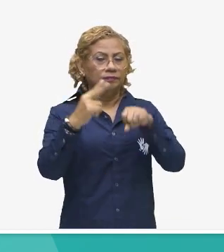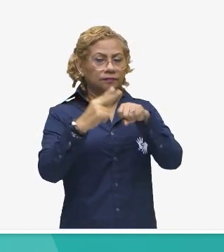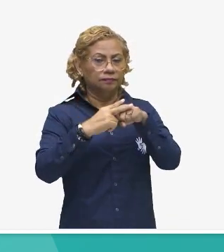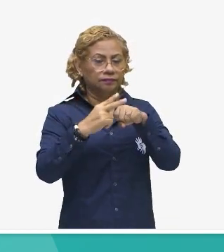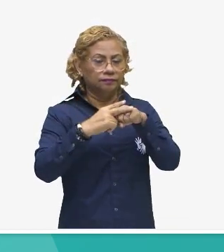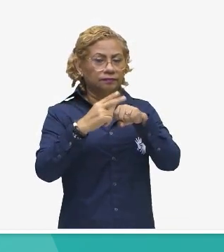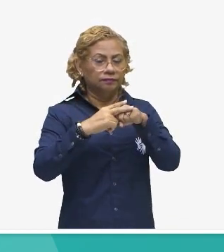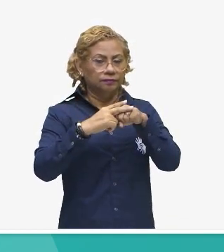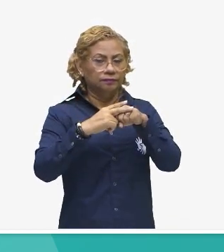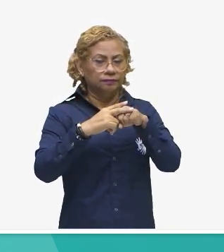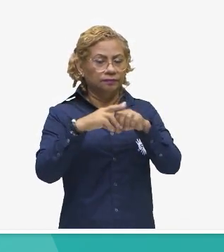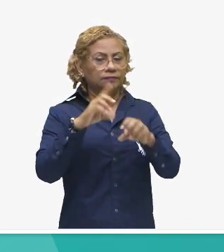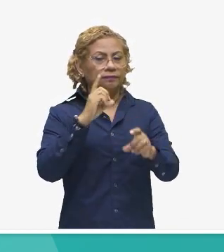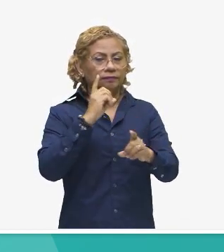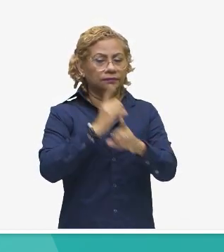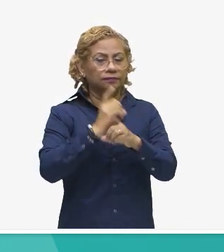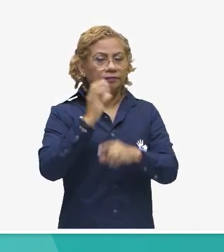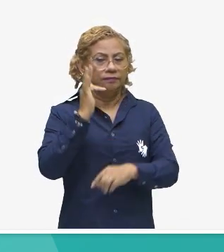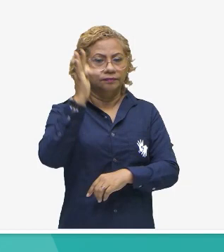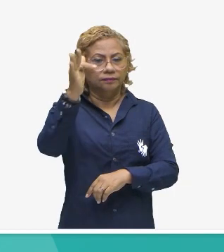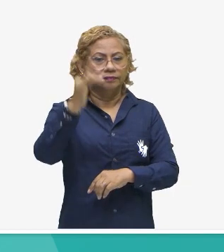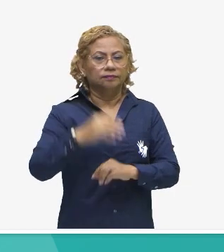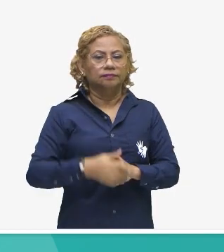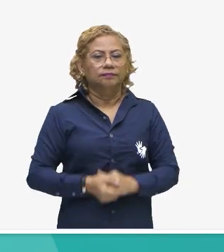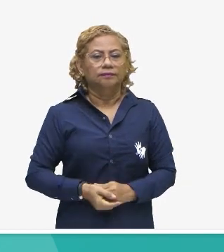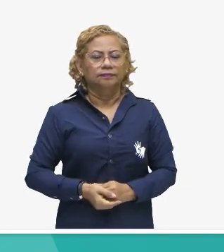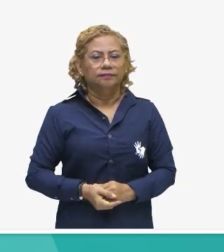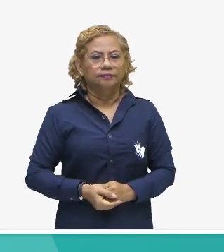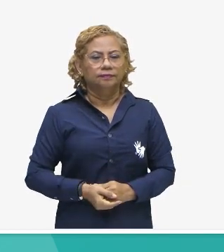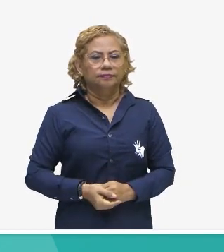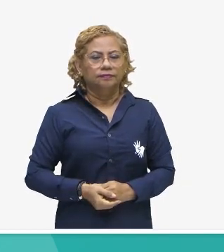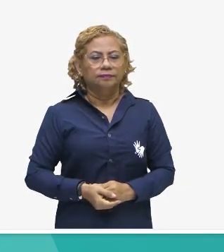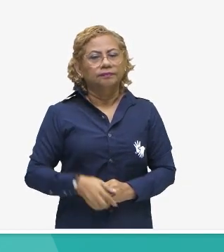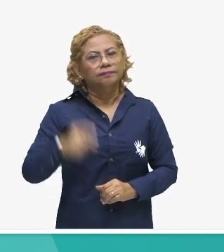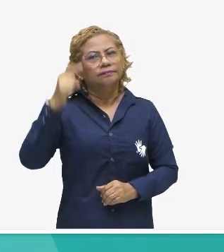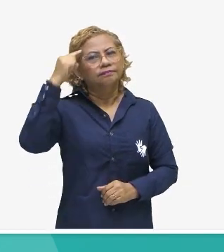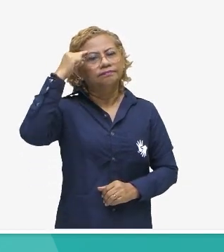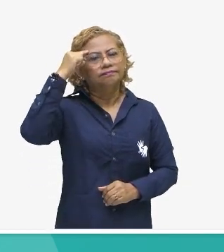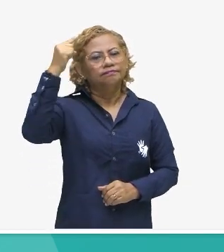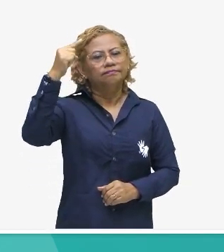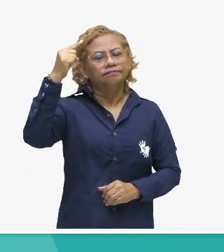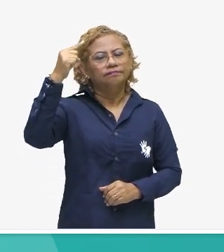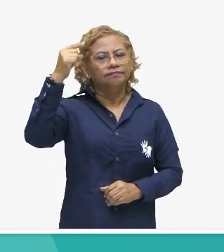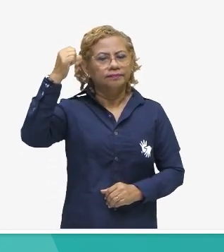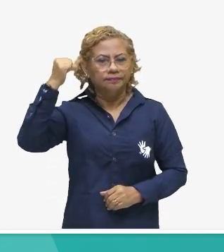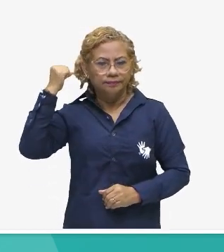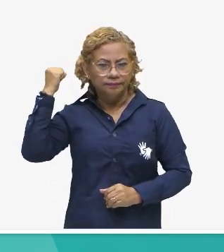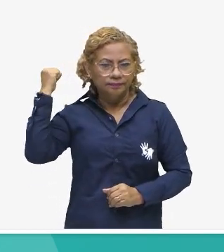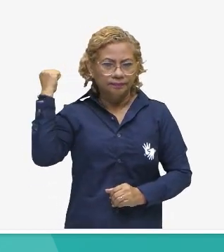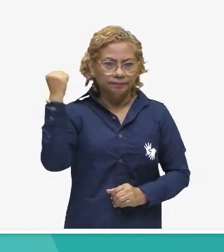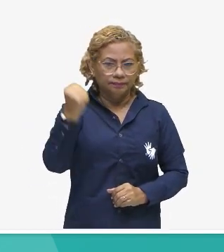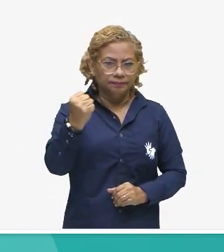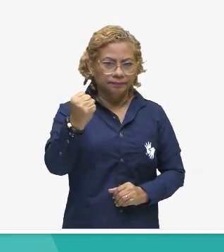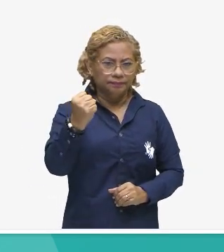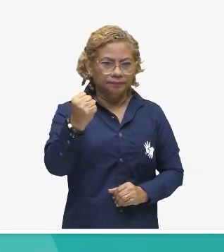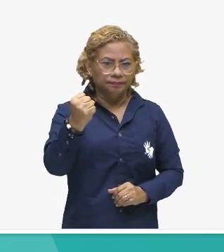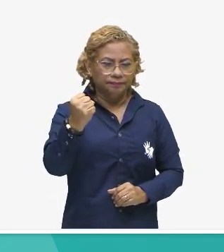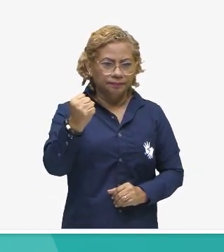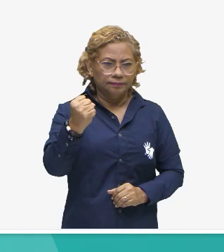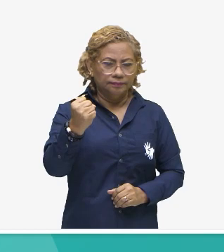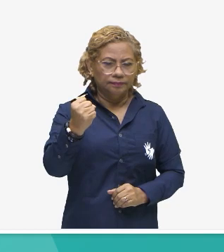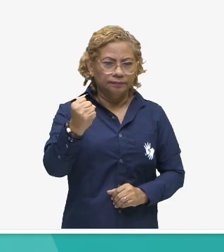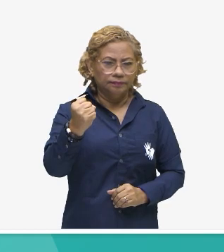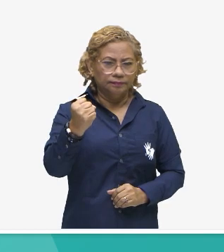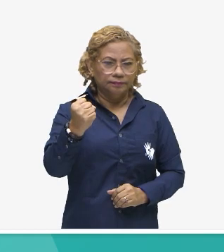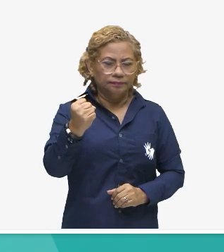tempo futuro. Assim pensando, matou a gança, aqui já